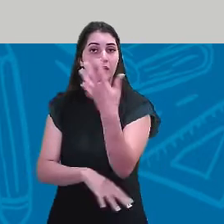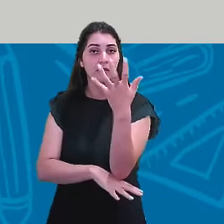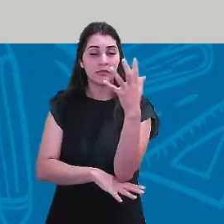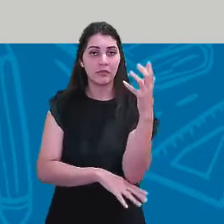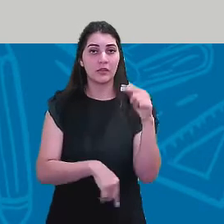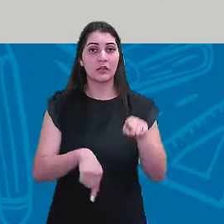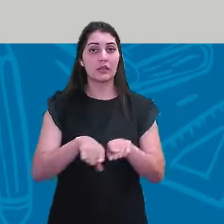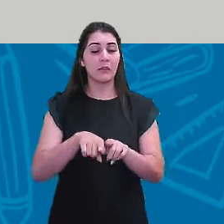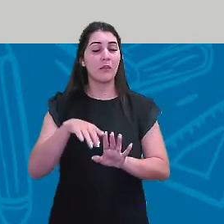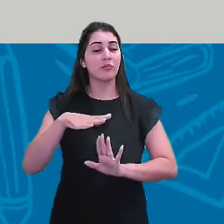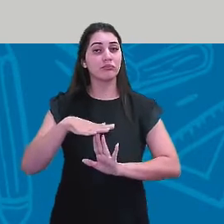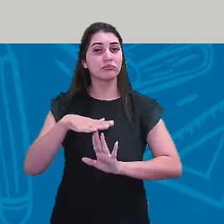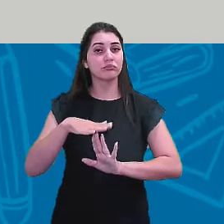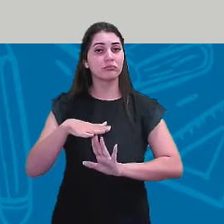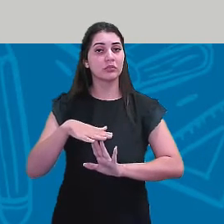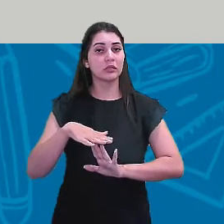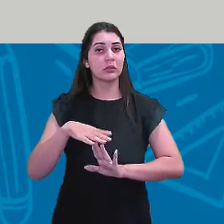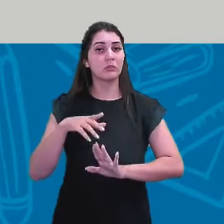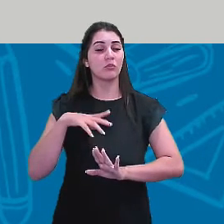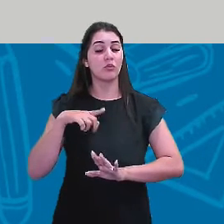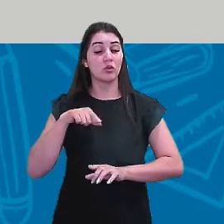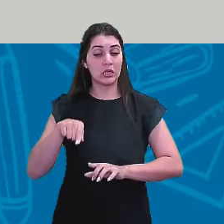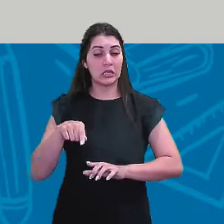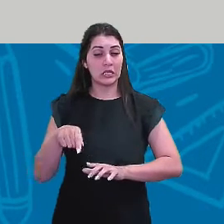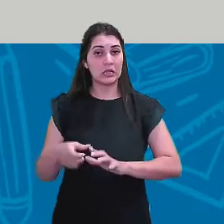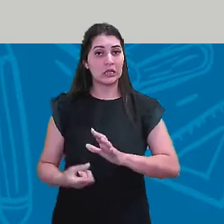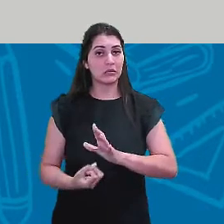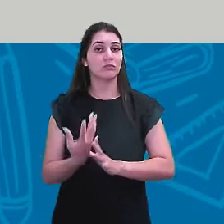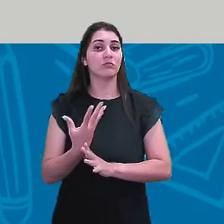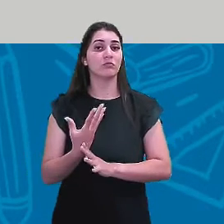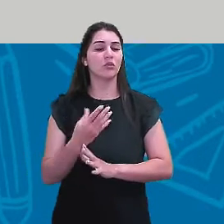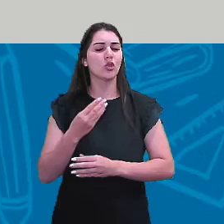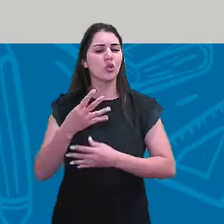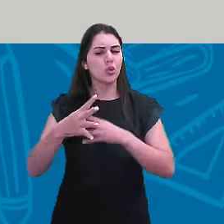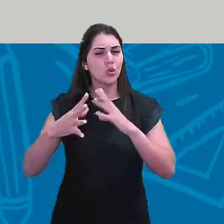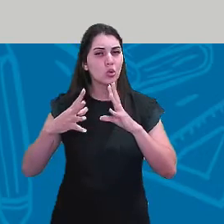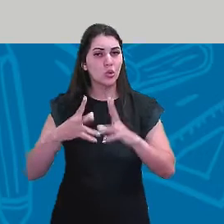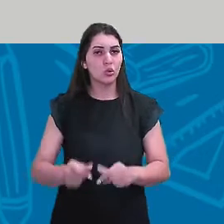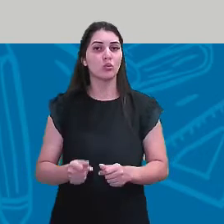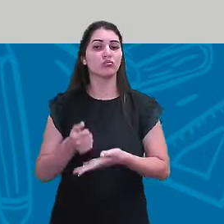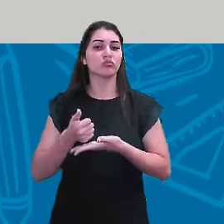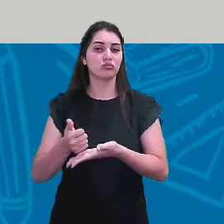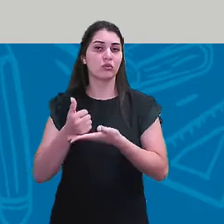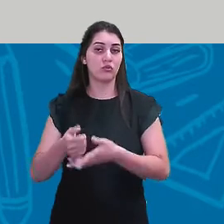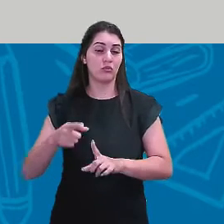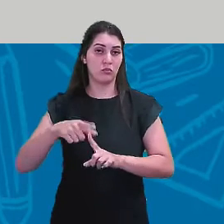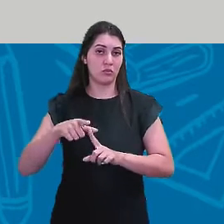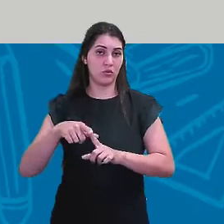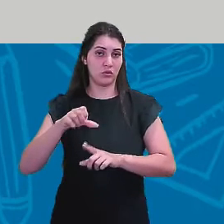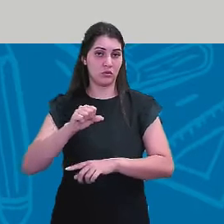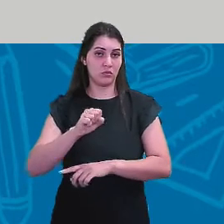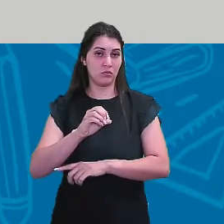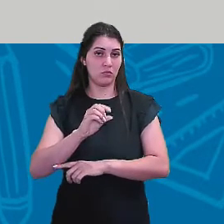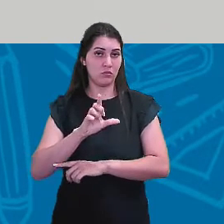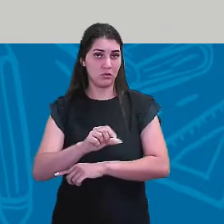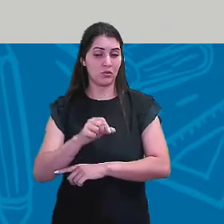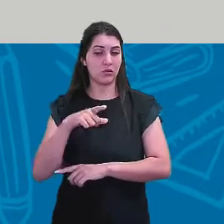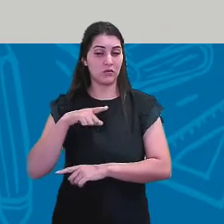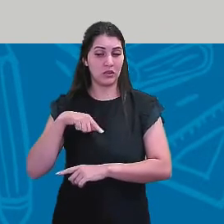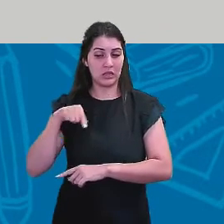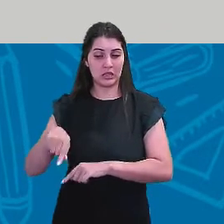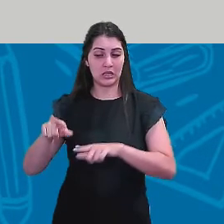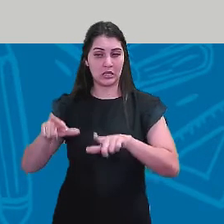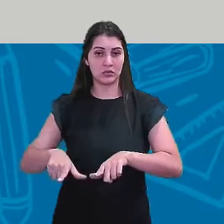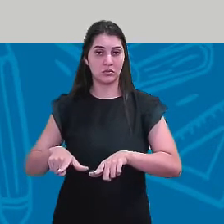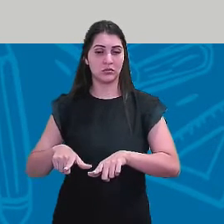e o tempo que se levou para se formar, tudo isso contribui para o tipo de solo que vai existir ali naquele lugar. Em